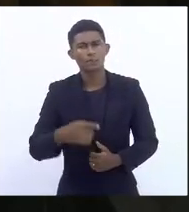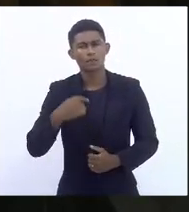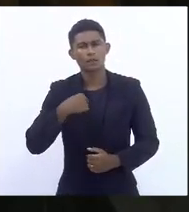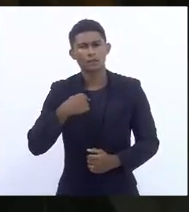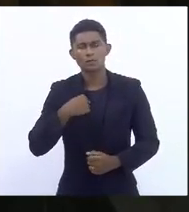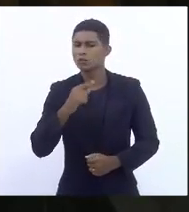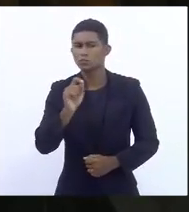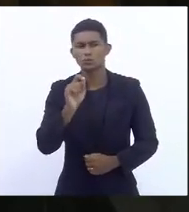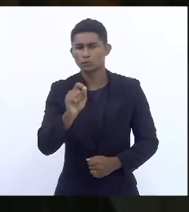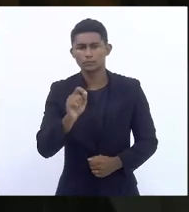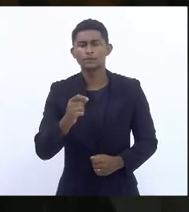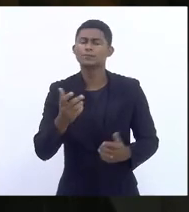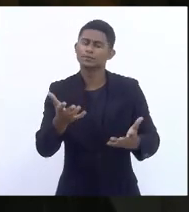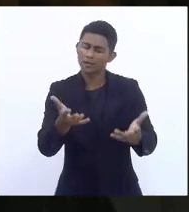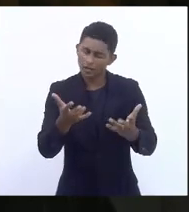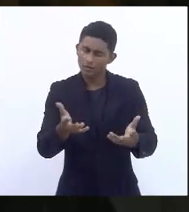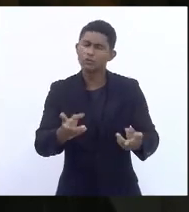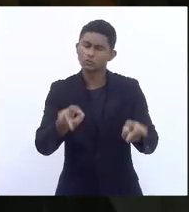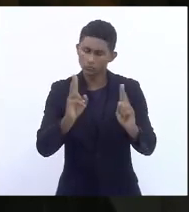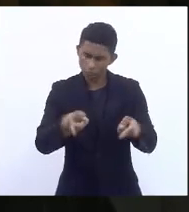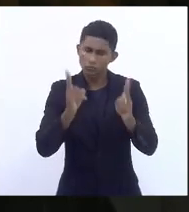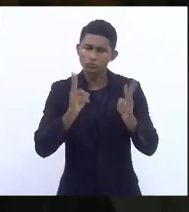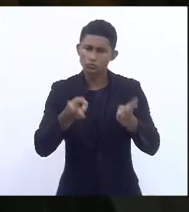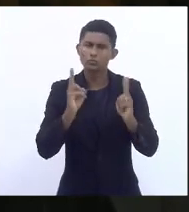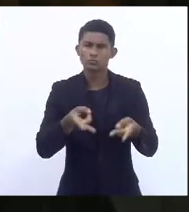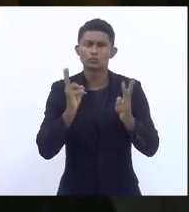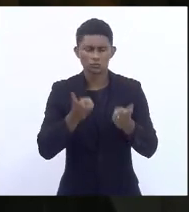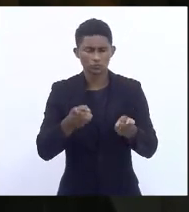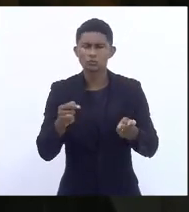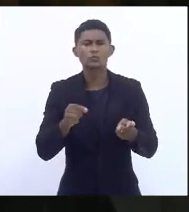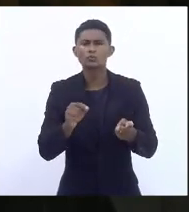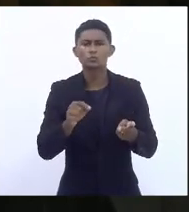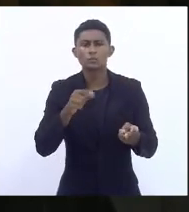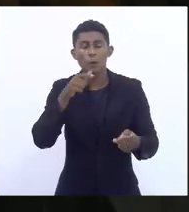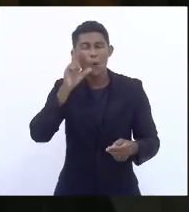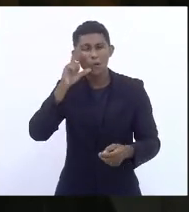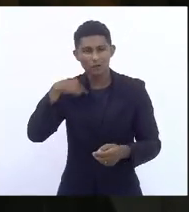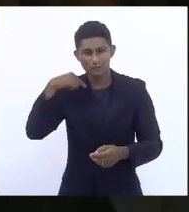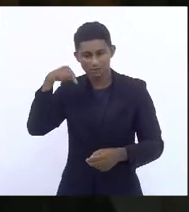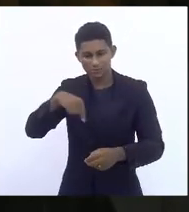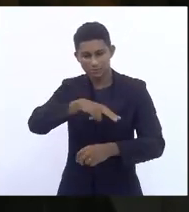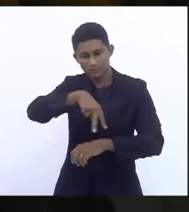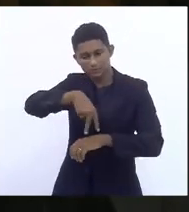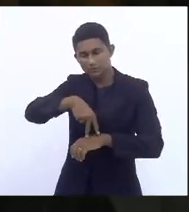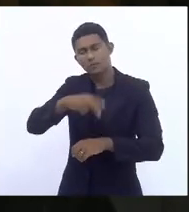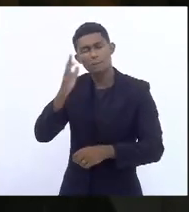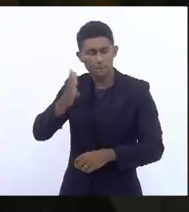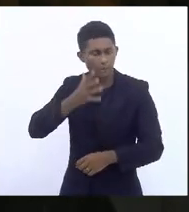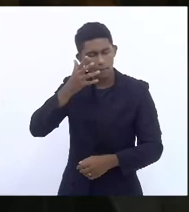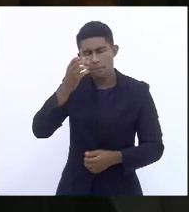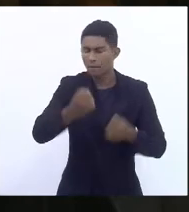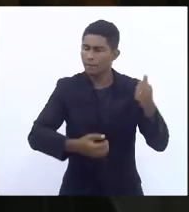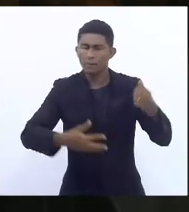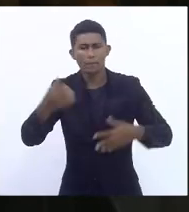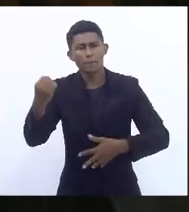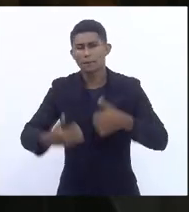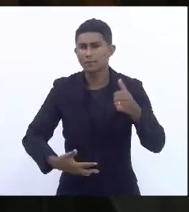continuar o debate que fiz ontem aqui da tribuna com